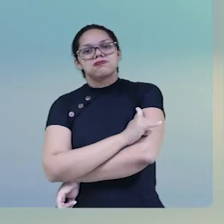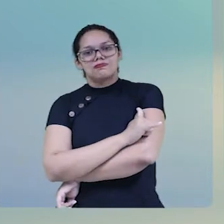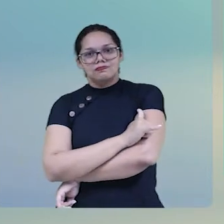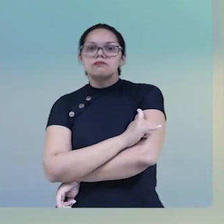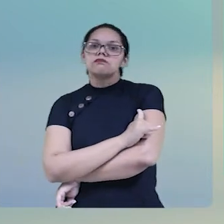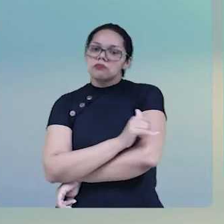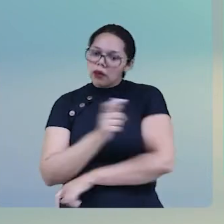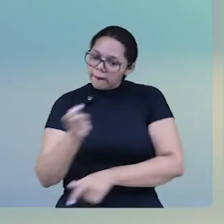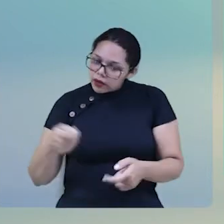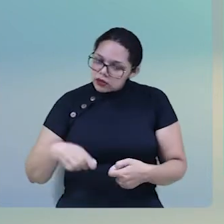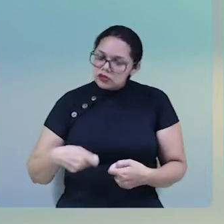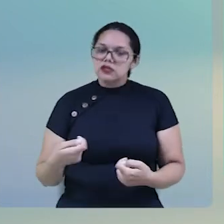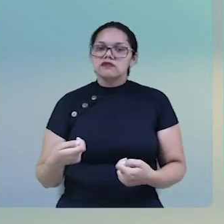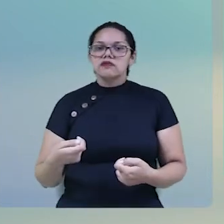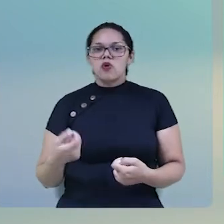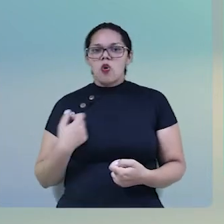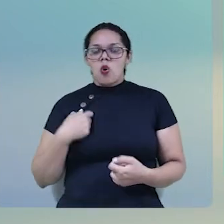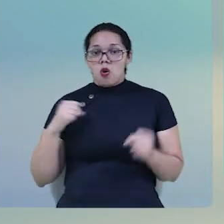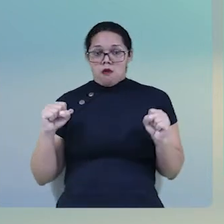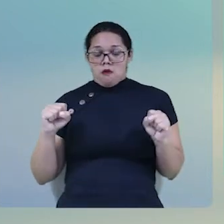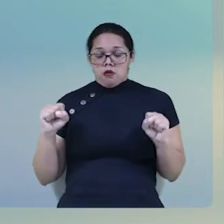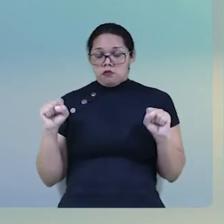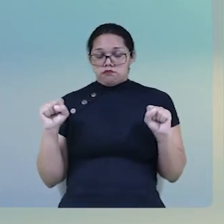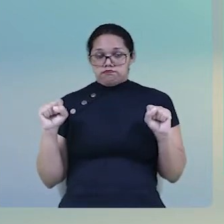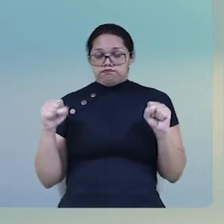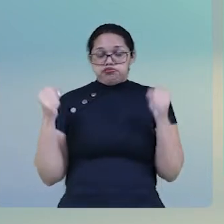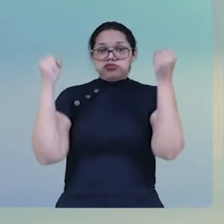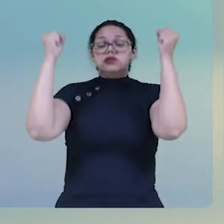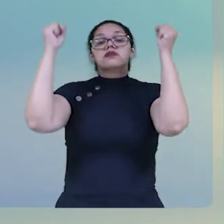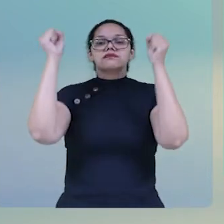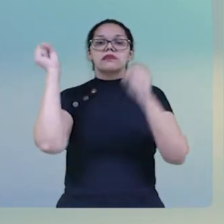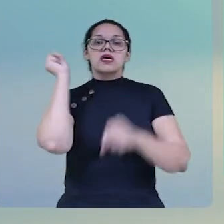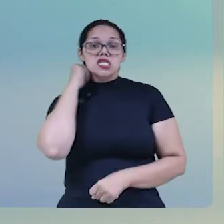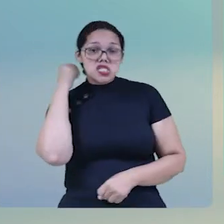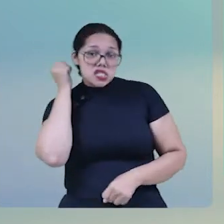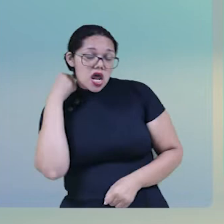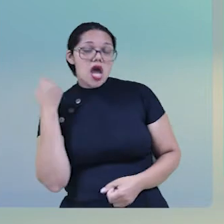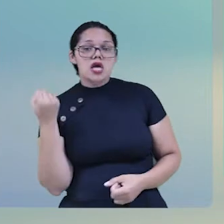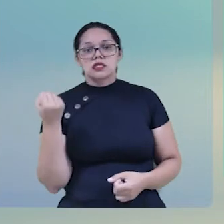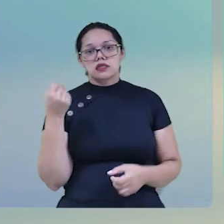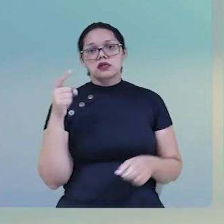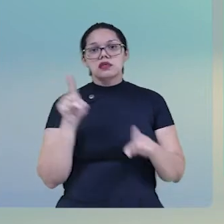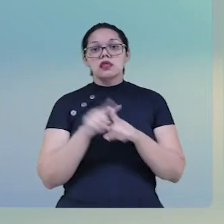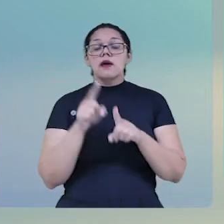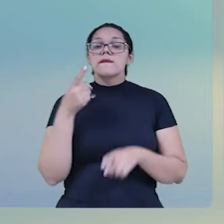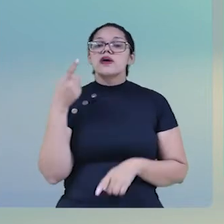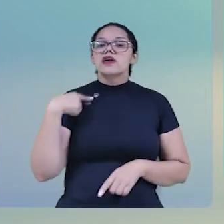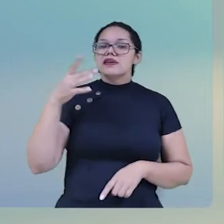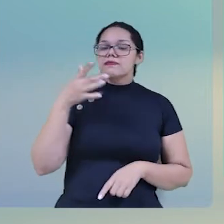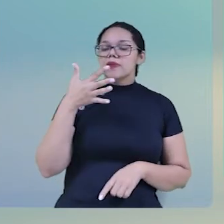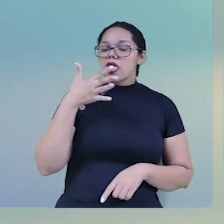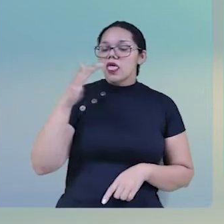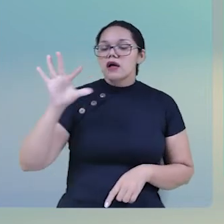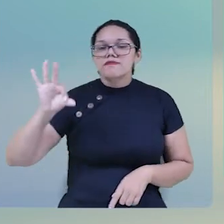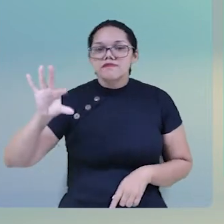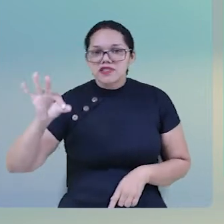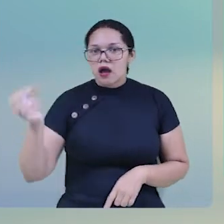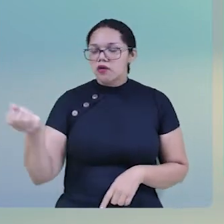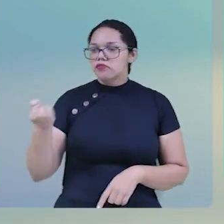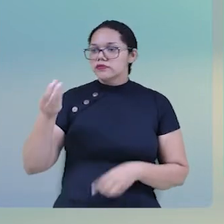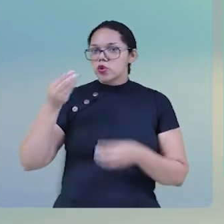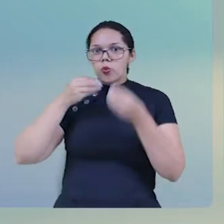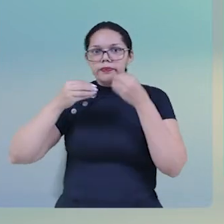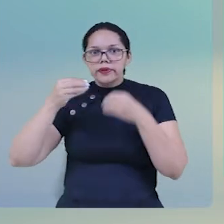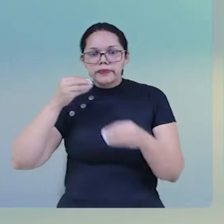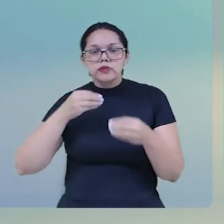se relacionando, por meio do estresse, pelo grande consumo de sal